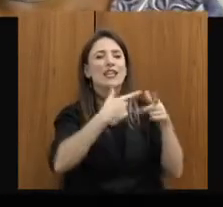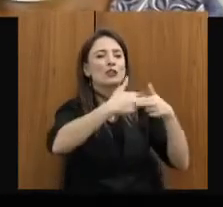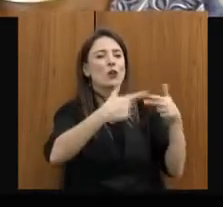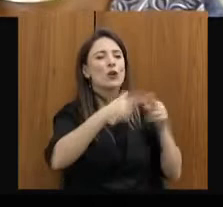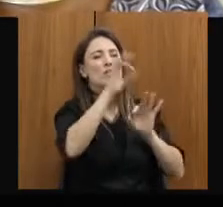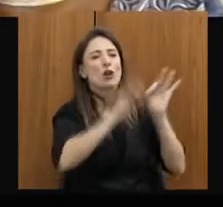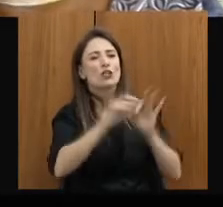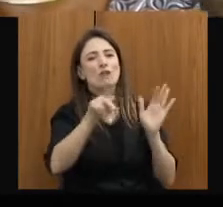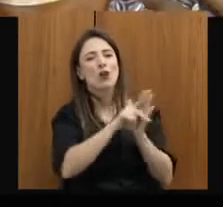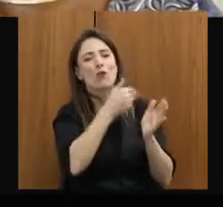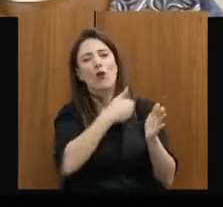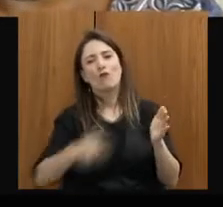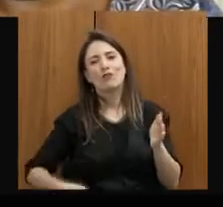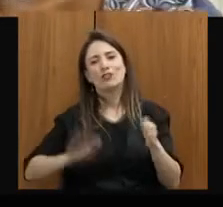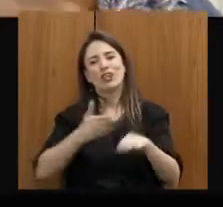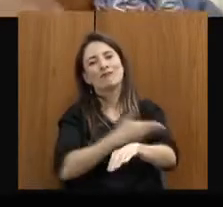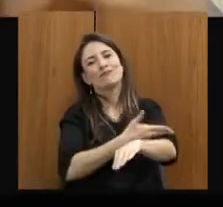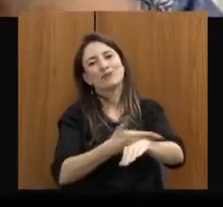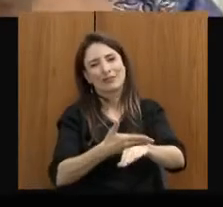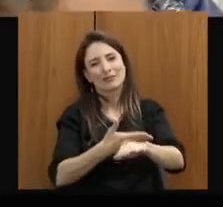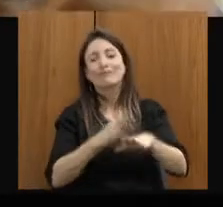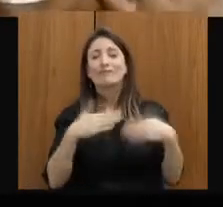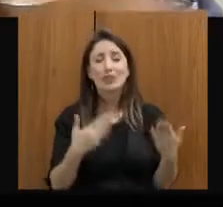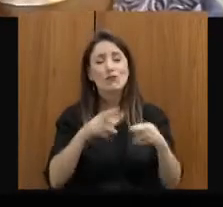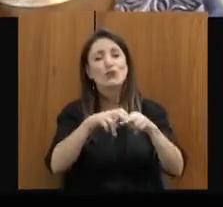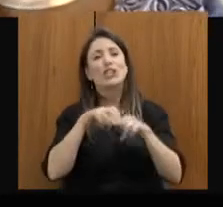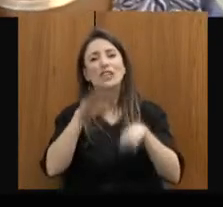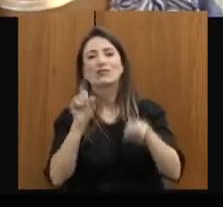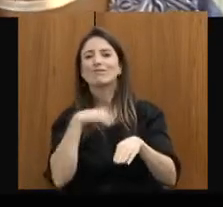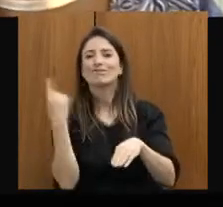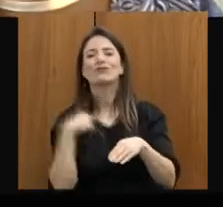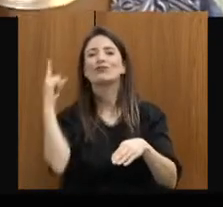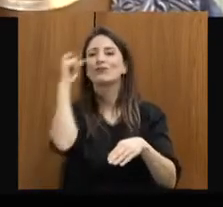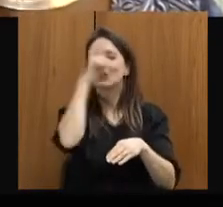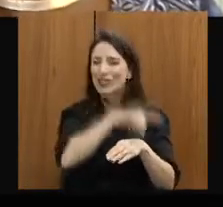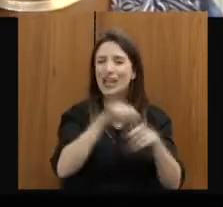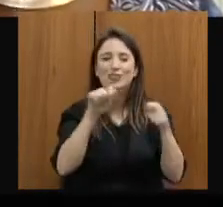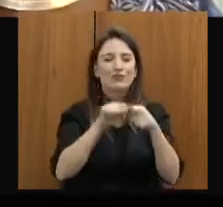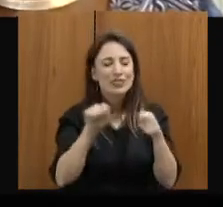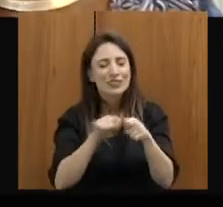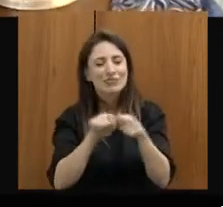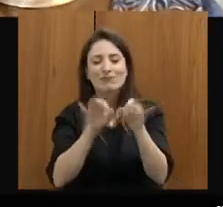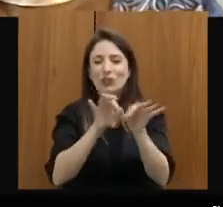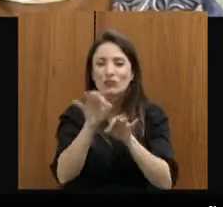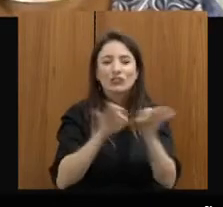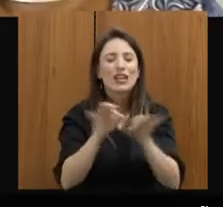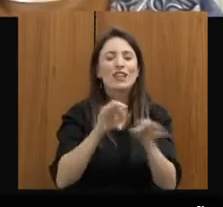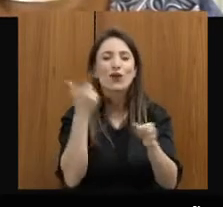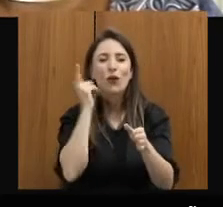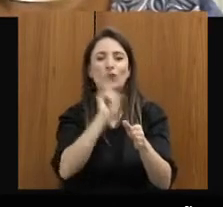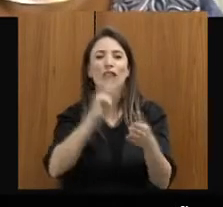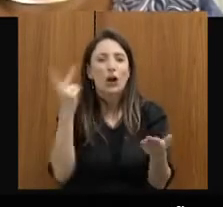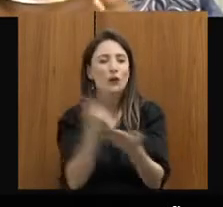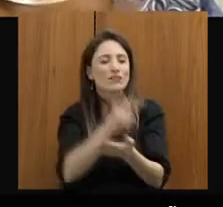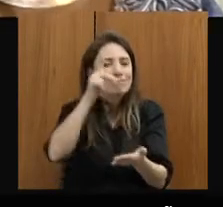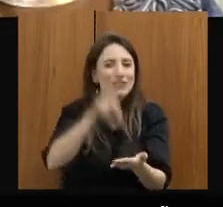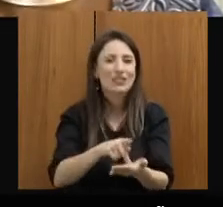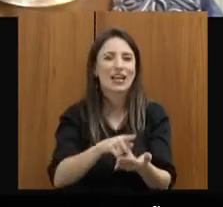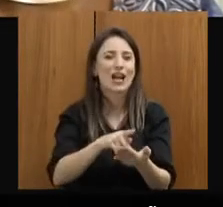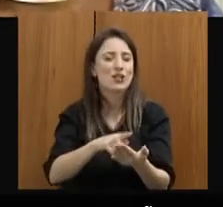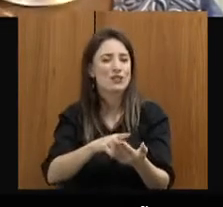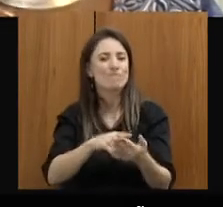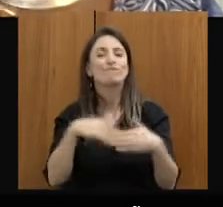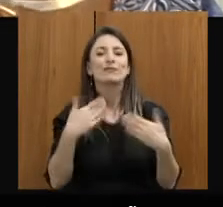gente tinha muitas vezes dificuldade de executar que Jesus um processo de diálogo prolongado para que isso ocorresse inclusão social e desenvolvimento